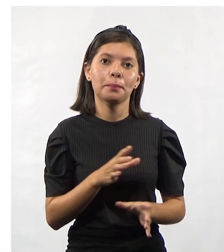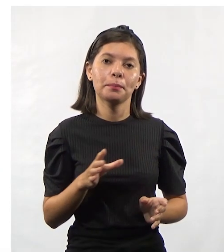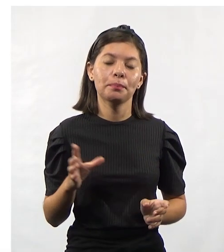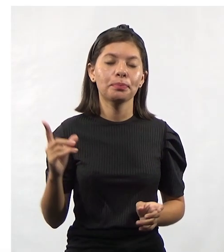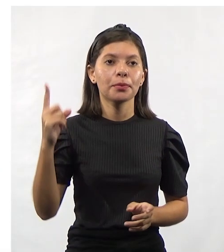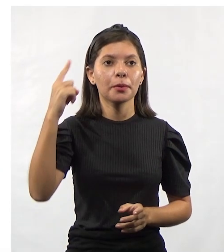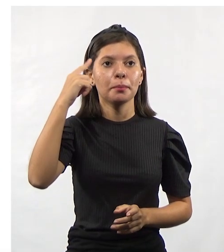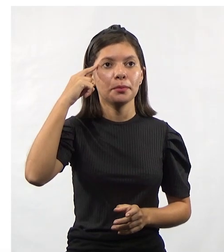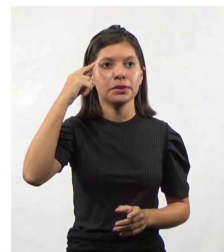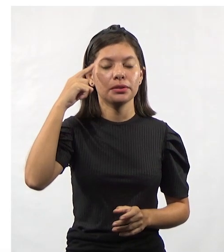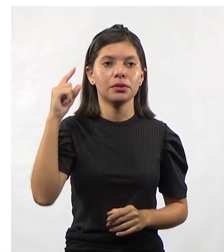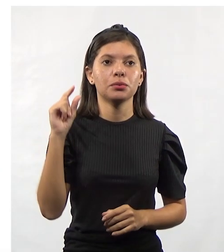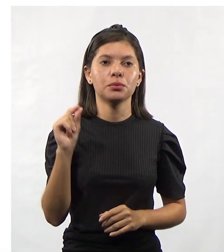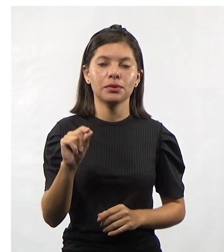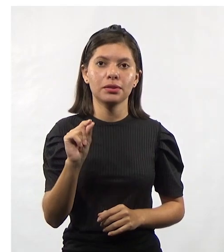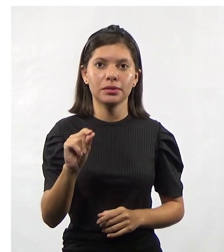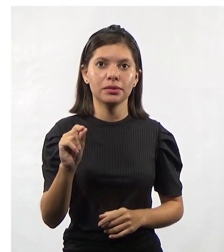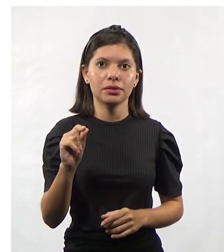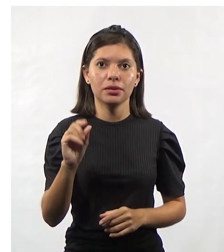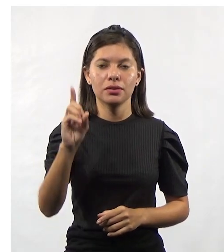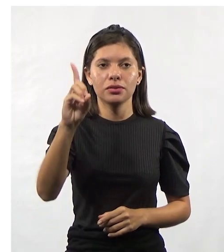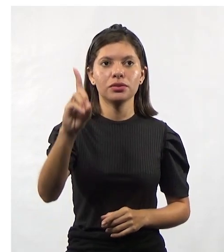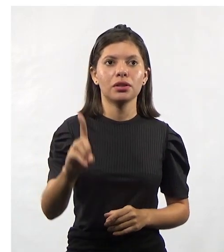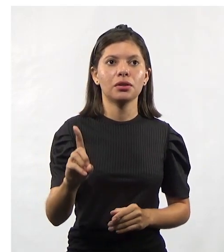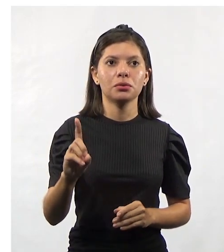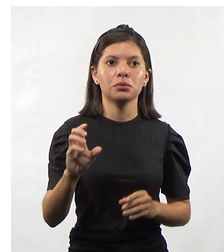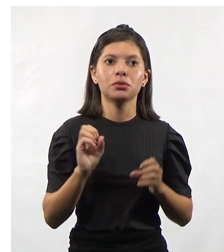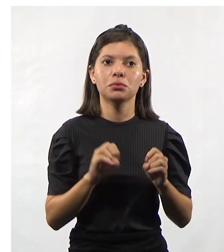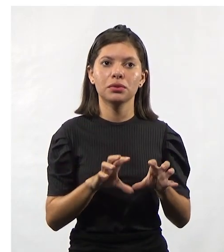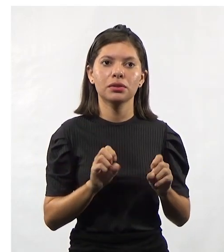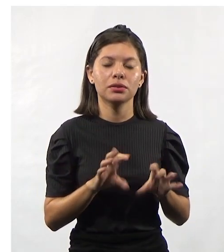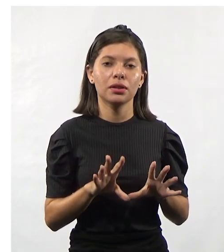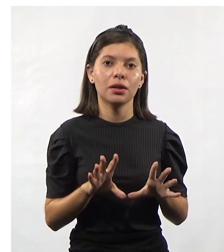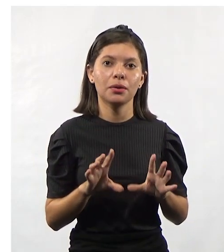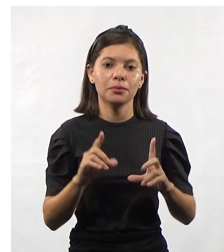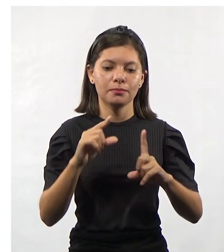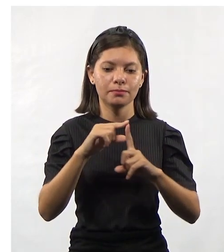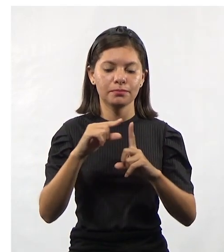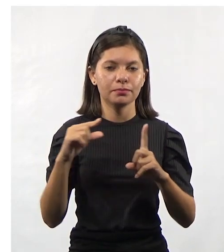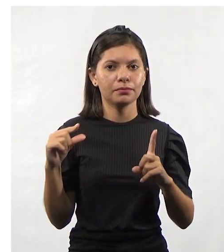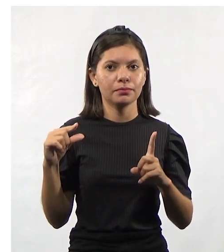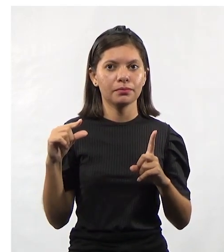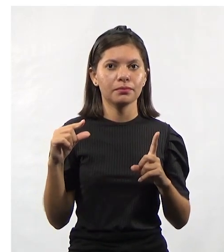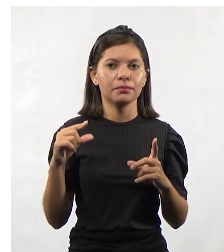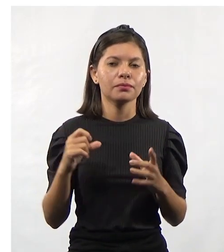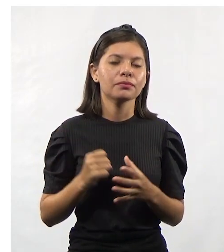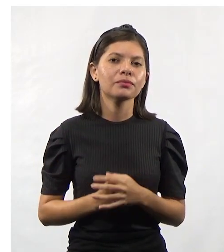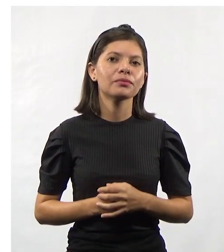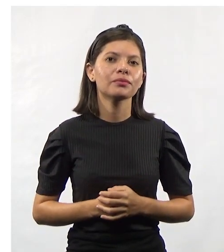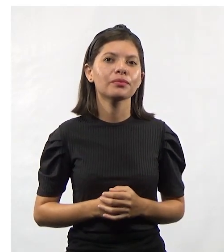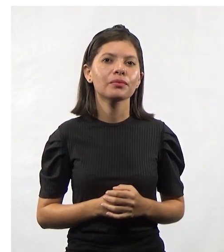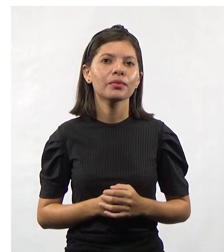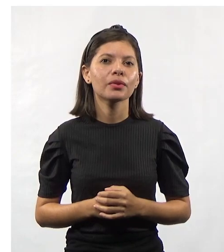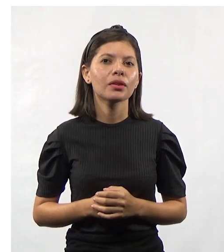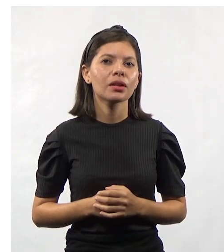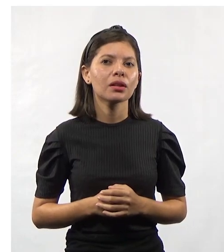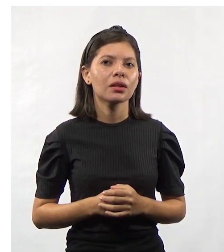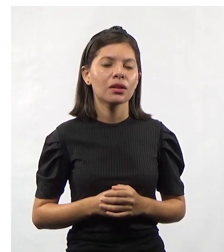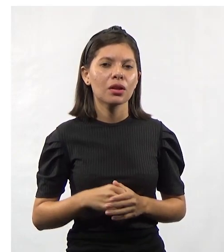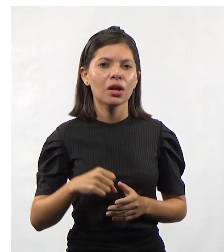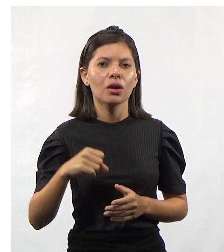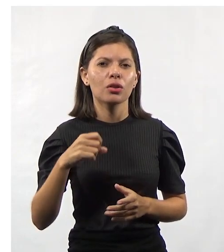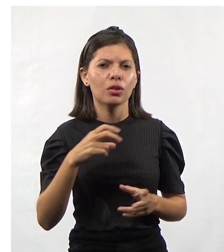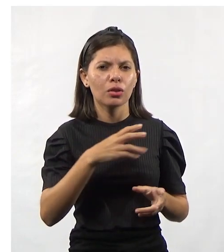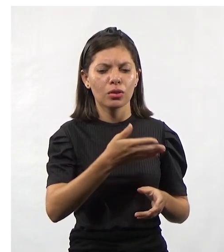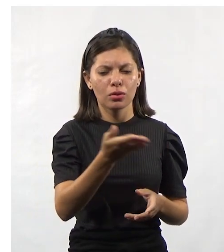Então, gente, para finalizar aqui, né, pensando nesses direitos em educação, eu trouxe essa frase aqui que eu